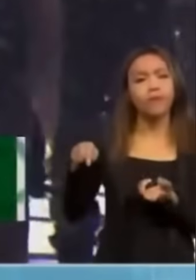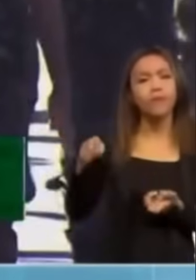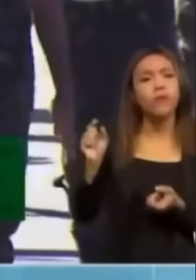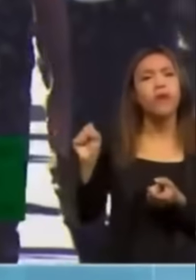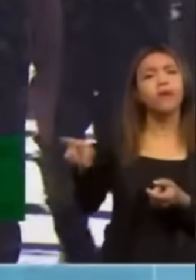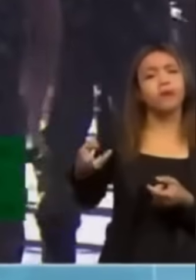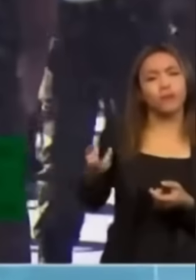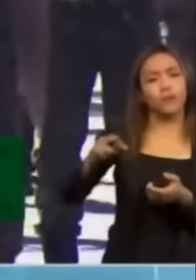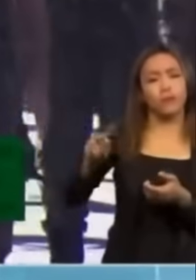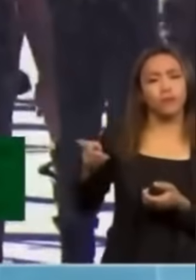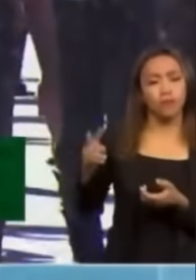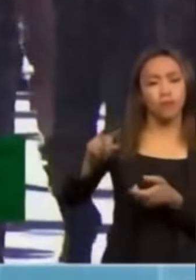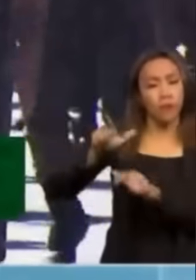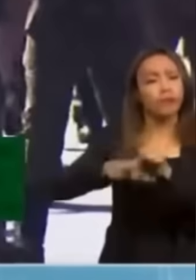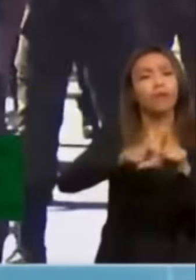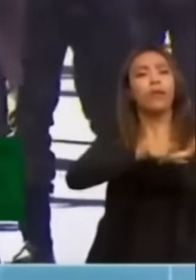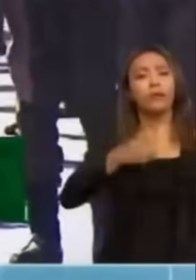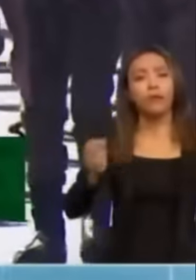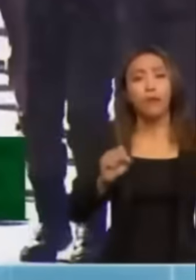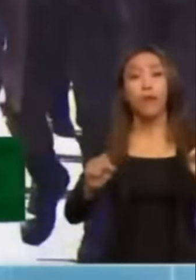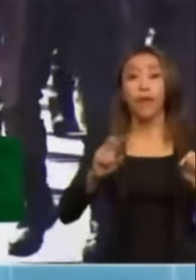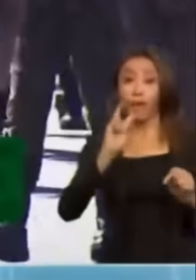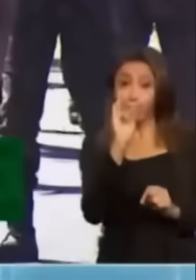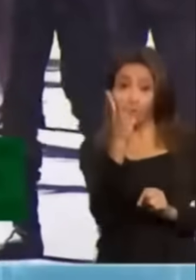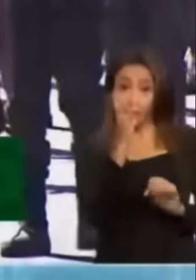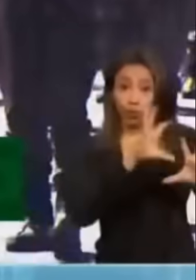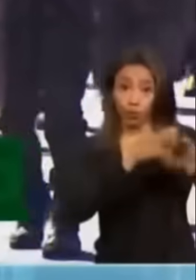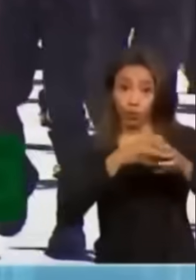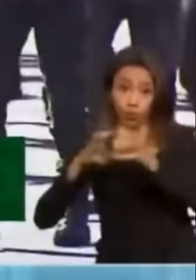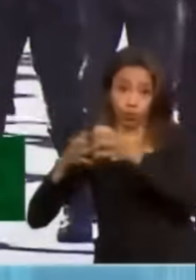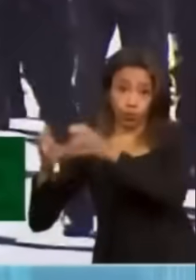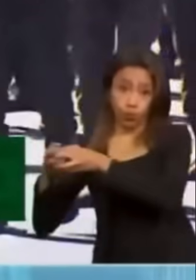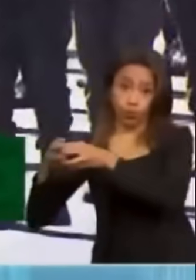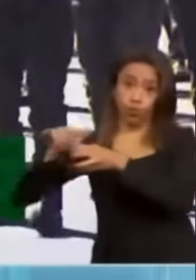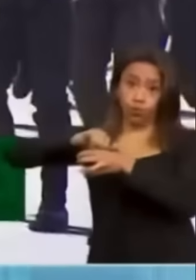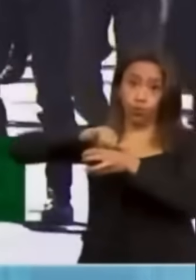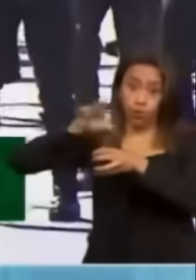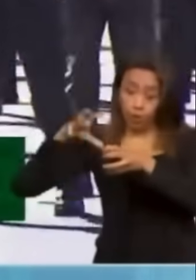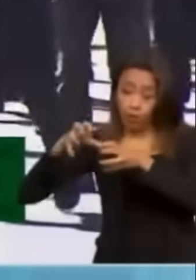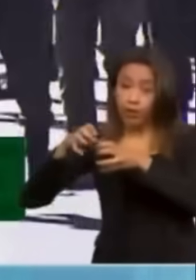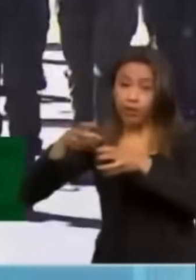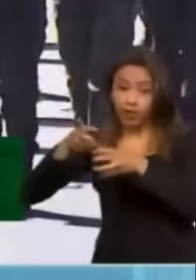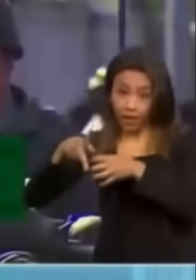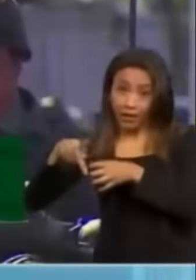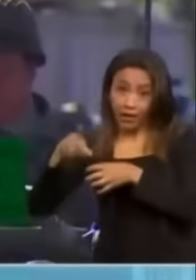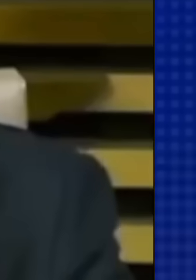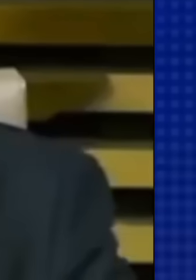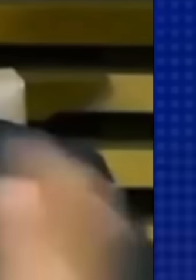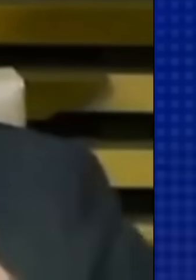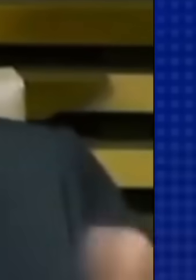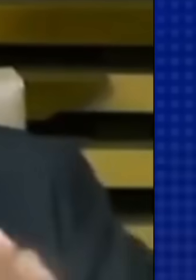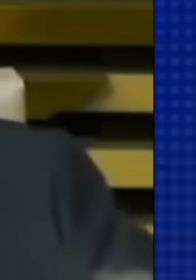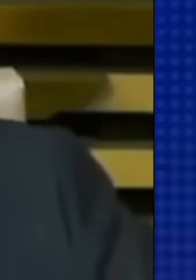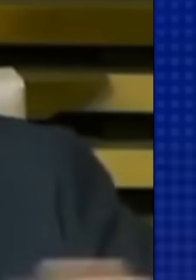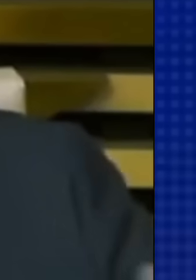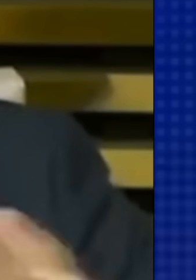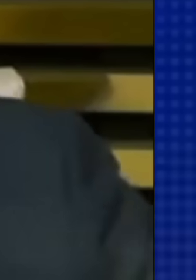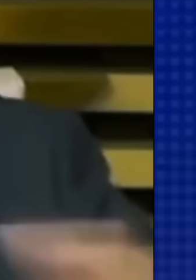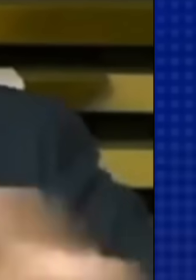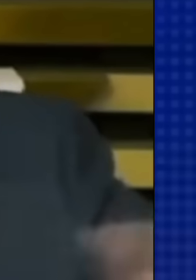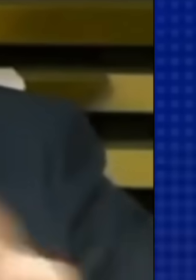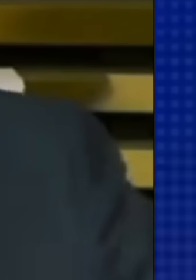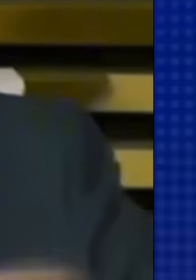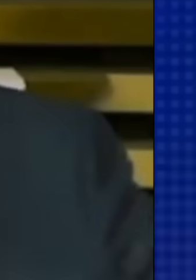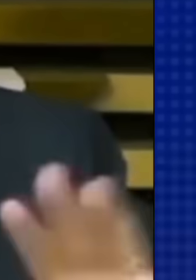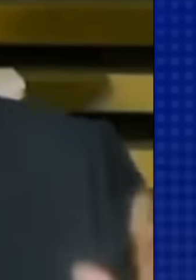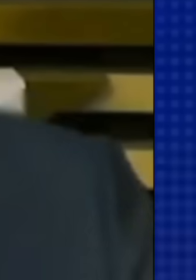a campanha do Fique em Casa, do bolsonarismo, certamente surtiu algum efeito para os apoiadores do ex-presidente da República. Parem com essa guerra!